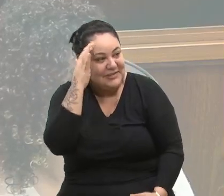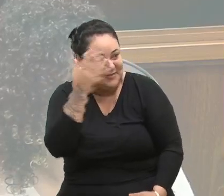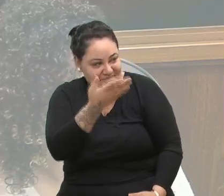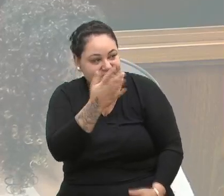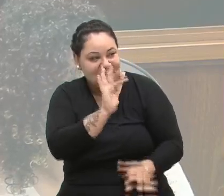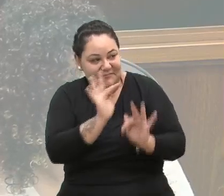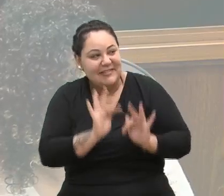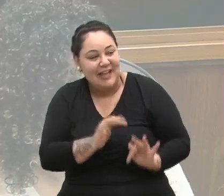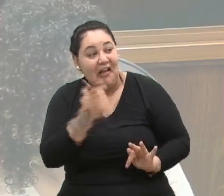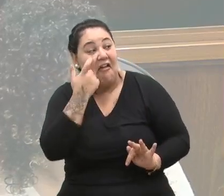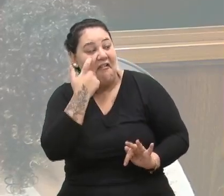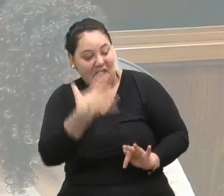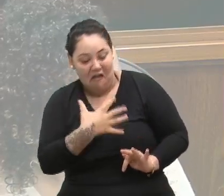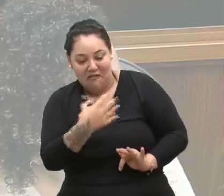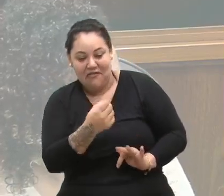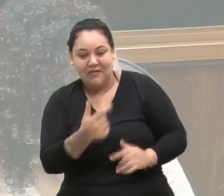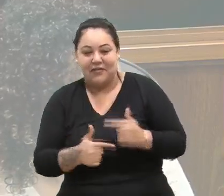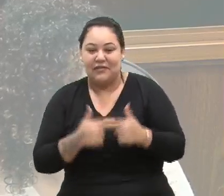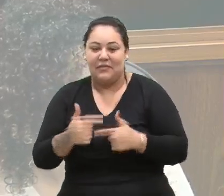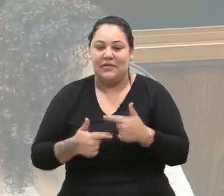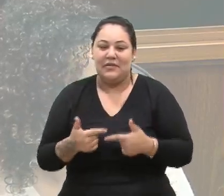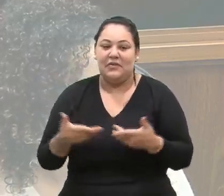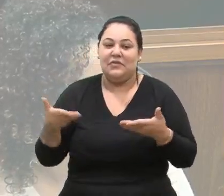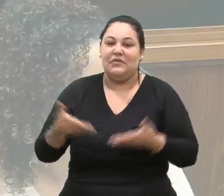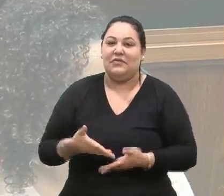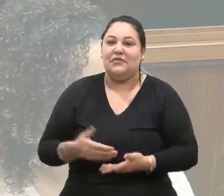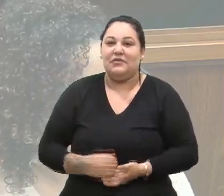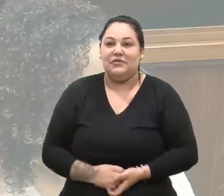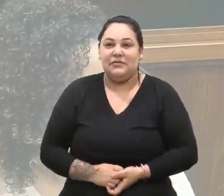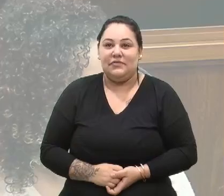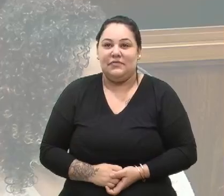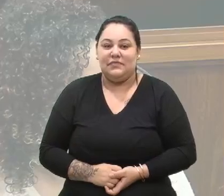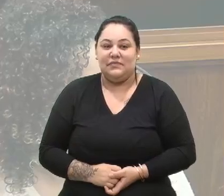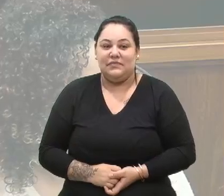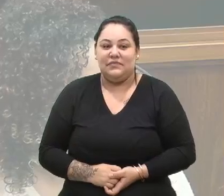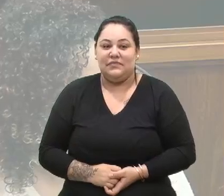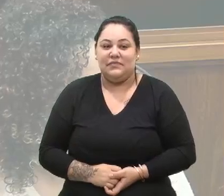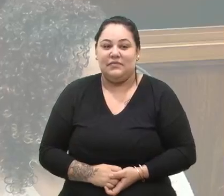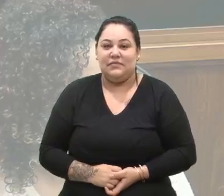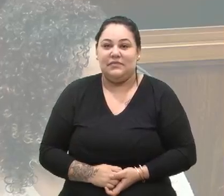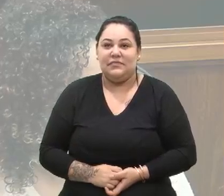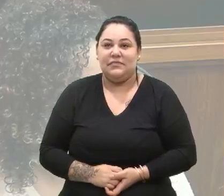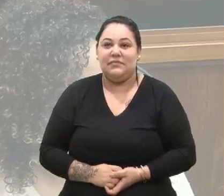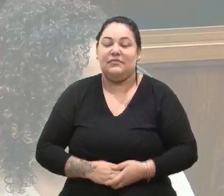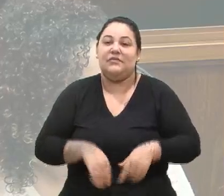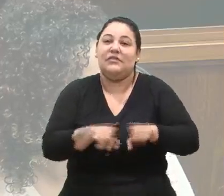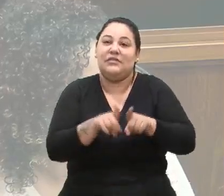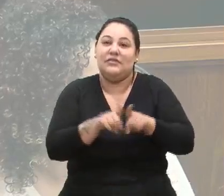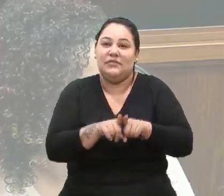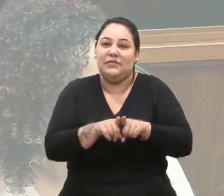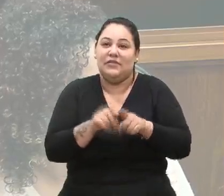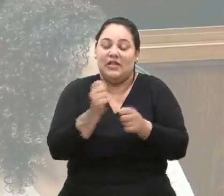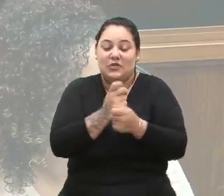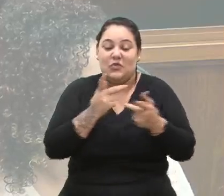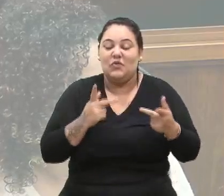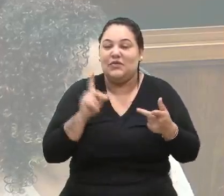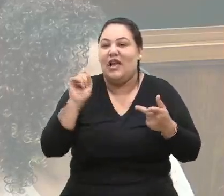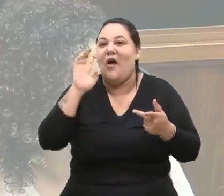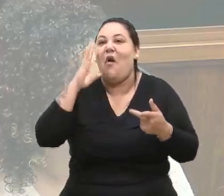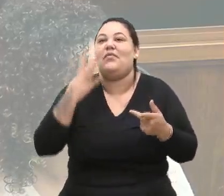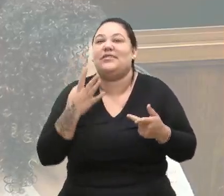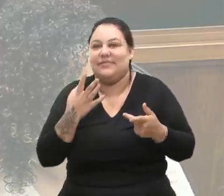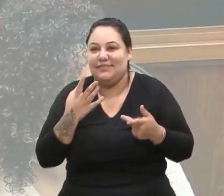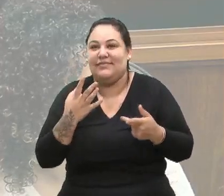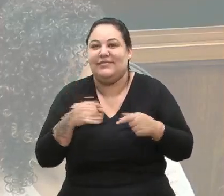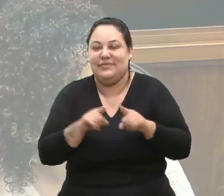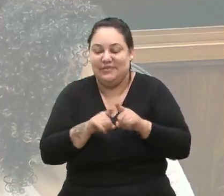Em geral, nós políticos, os filhos não gostam muito da política, pela ausência dos pais, pelas perrengues que a gente passa,